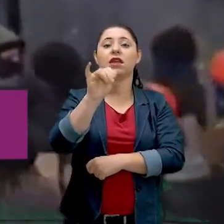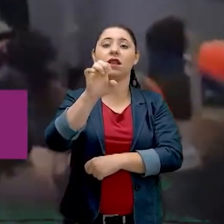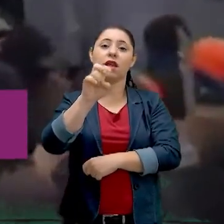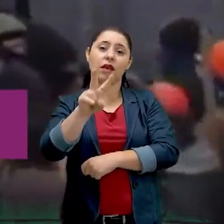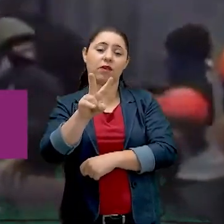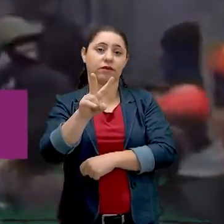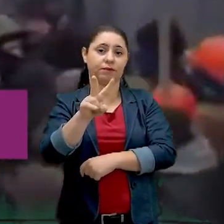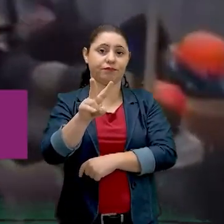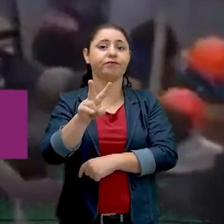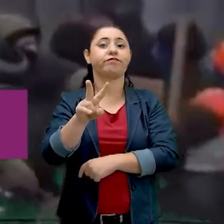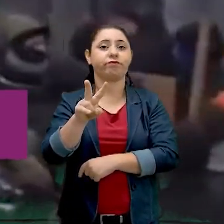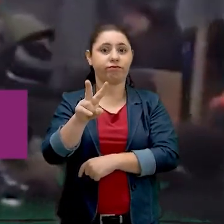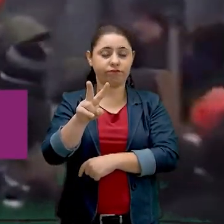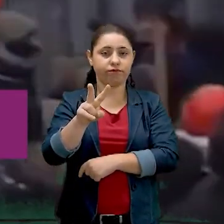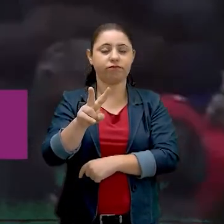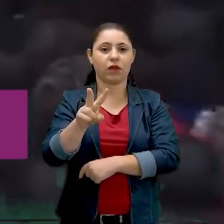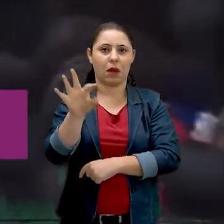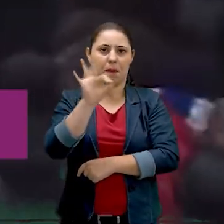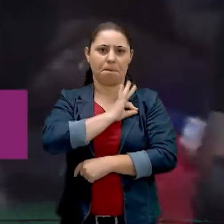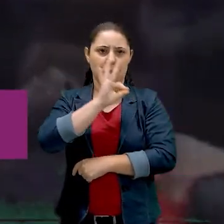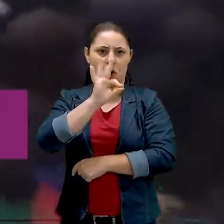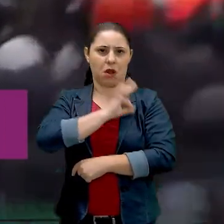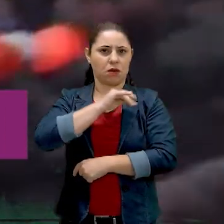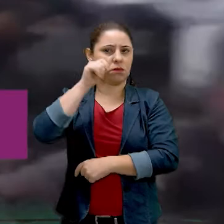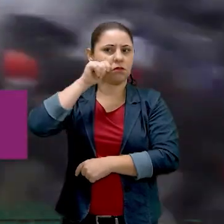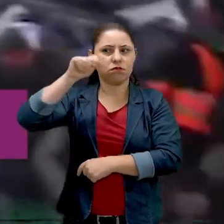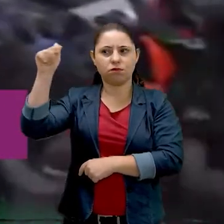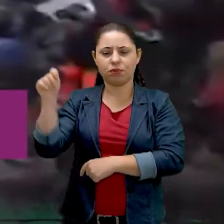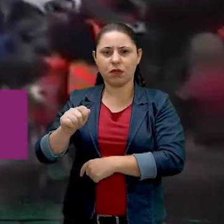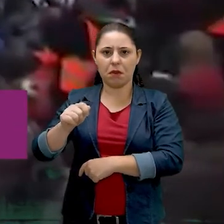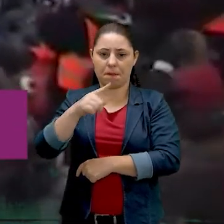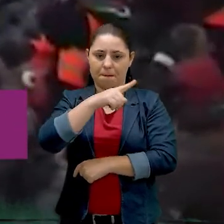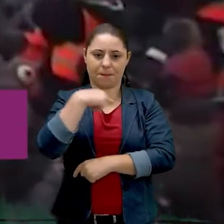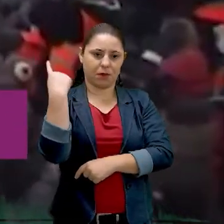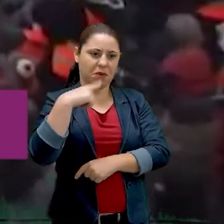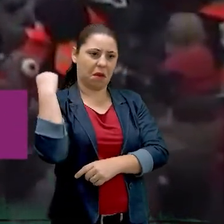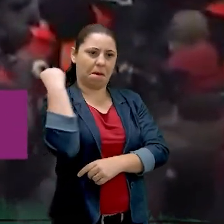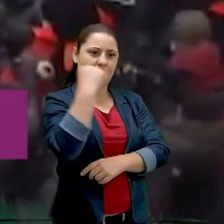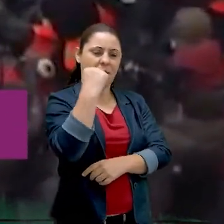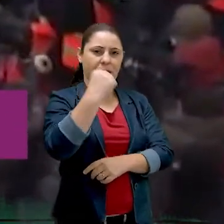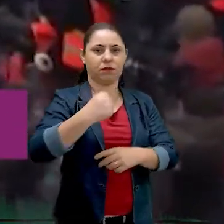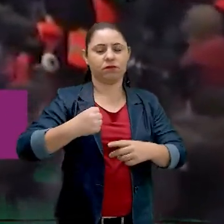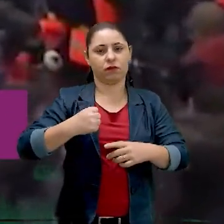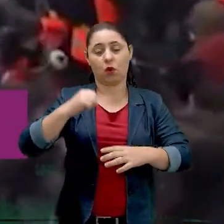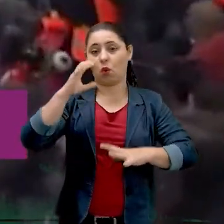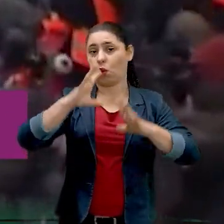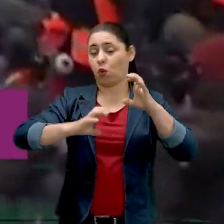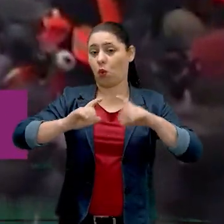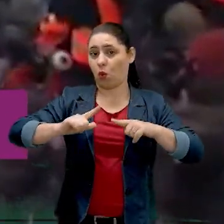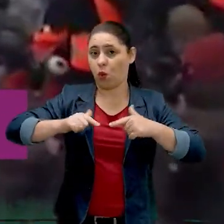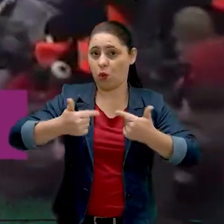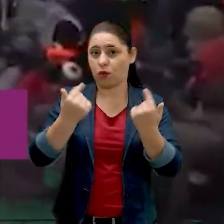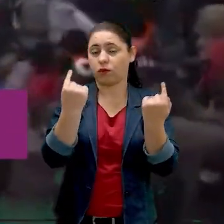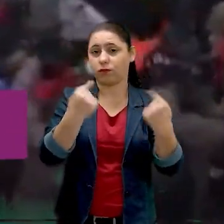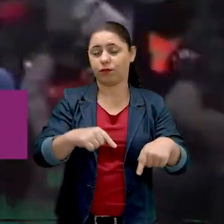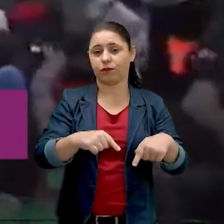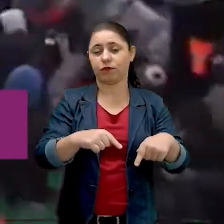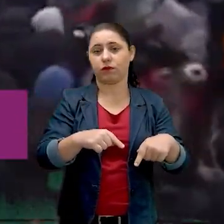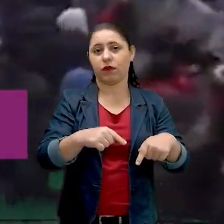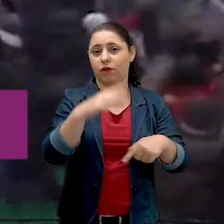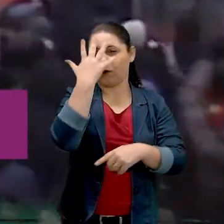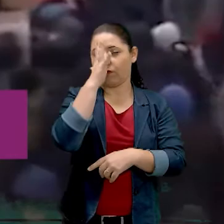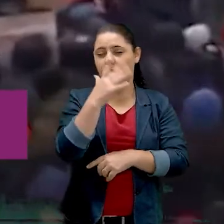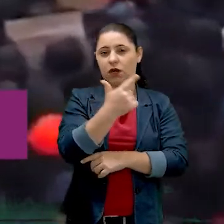eles lutaram mesmo, morreram, a polícia da Ucrânia matou essas pessoas, eles foram lutar contra esse governo. Chegou